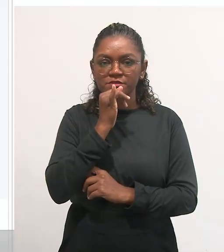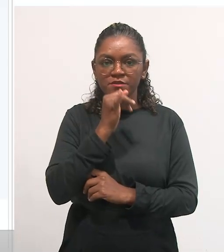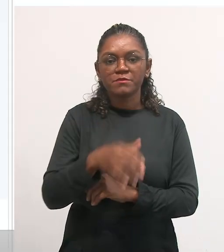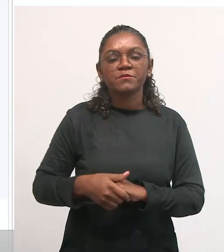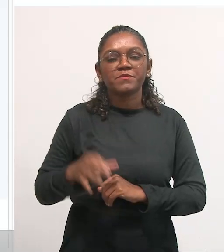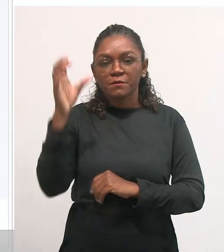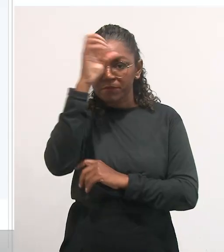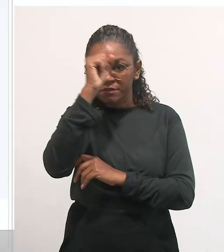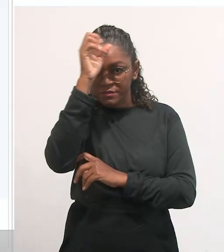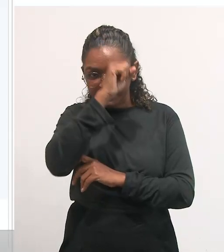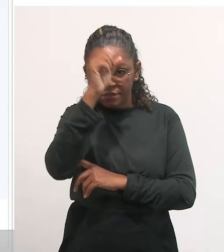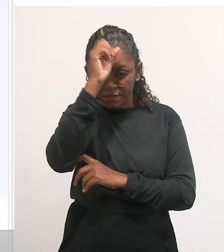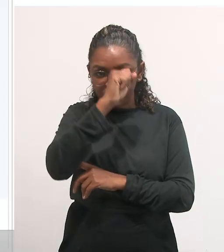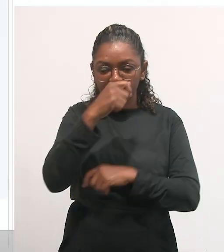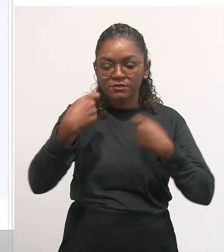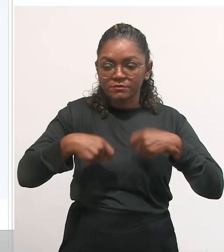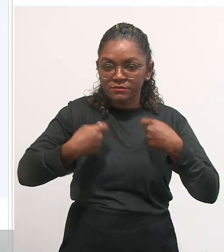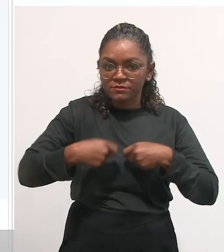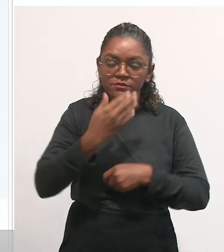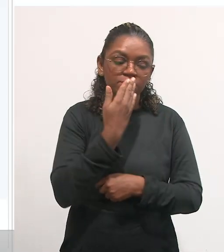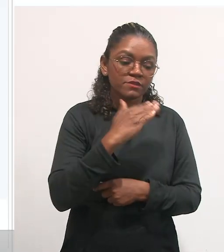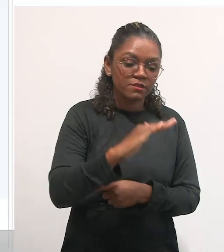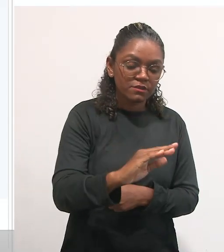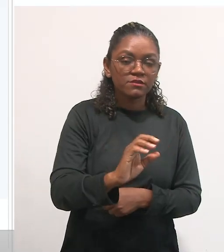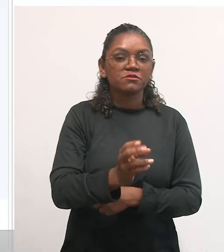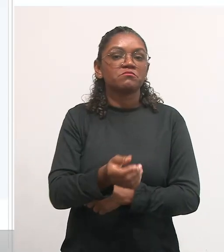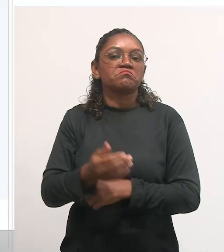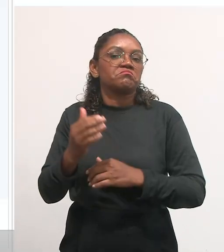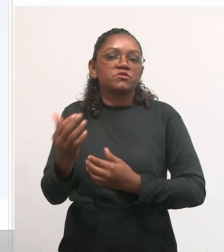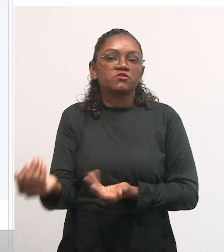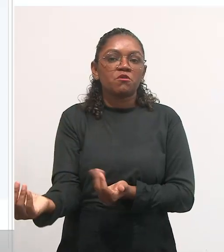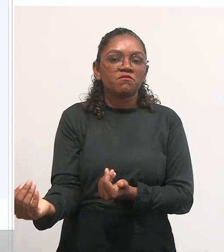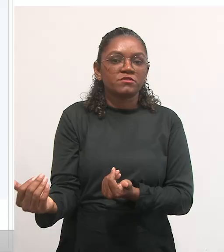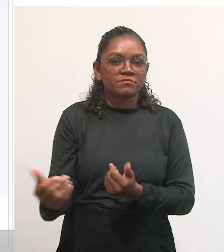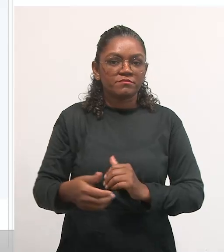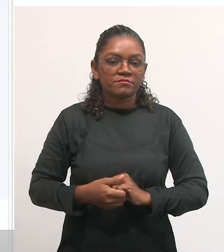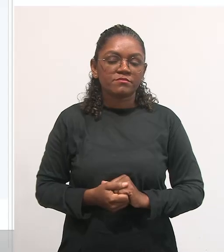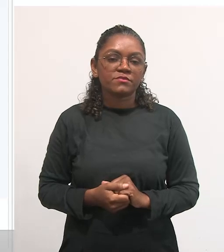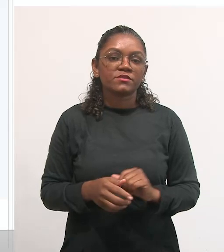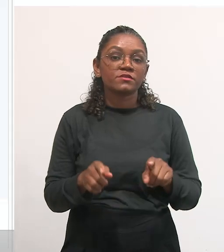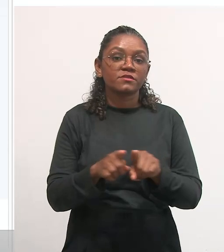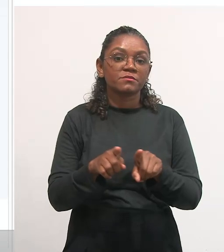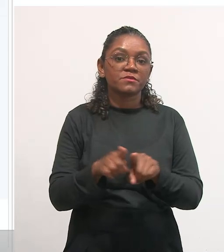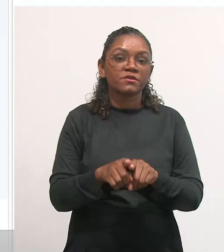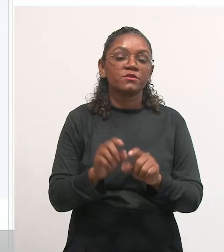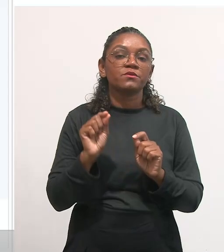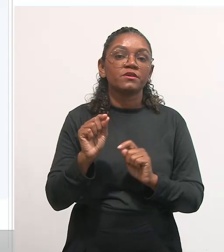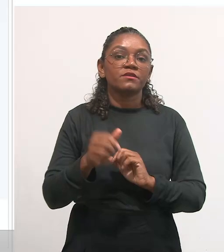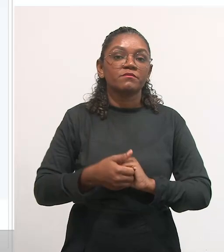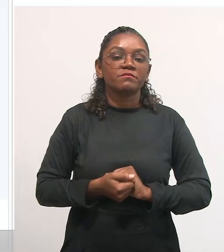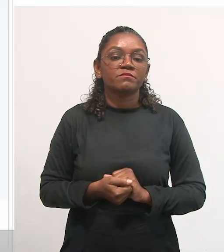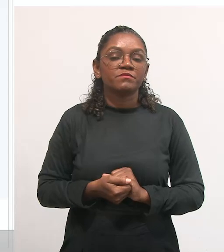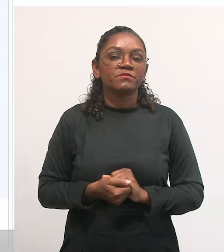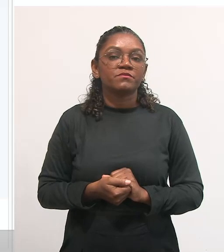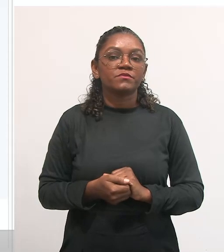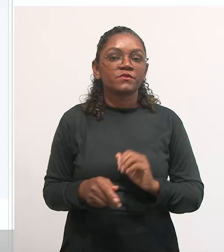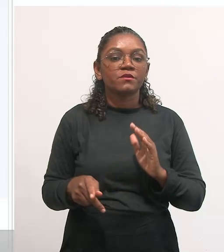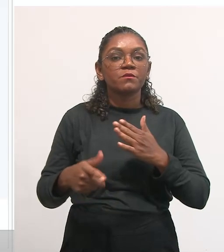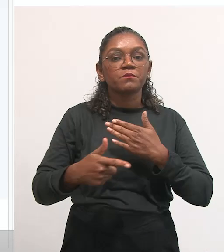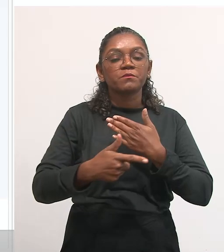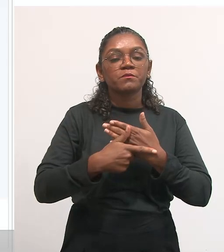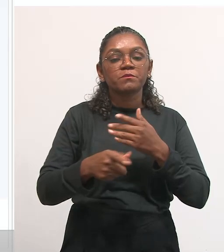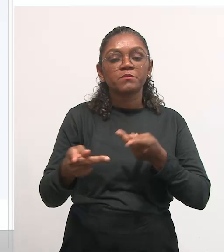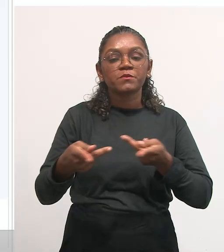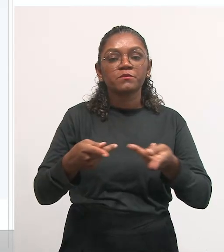aprendizagens necessárias das crianças e dos jovens que tão pouco se esgota na parte explícita do projeto de socialização cultural